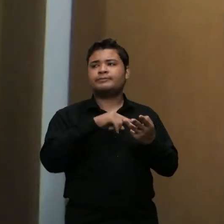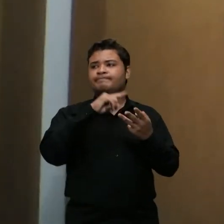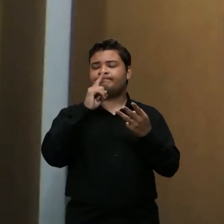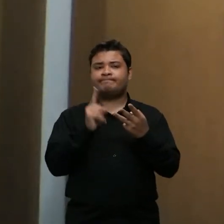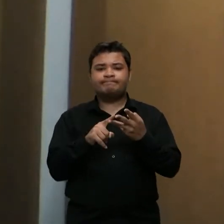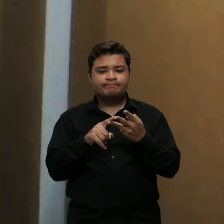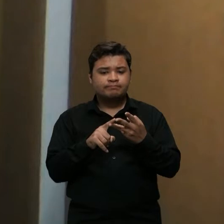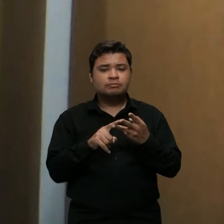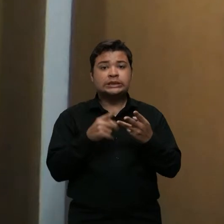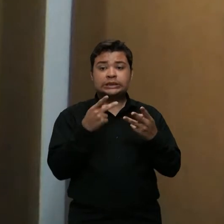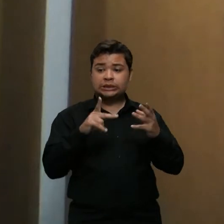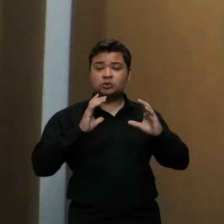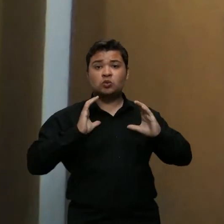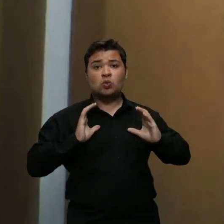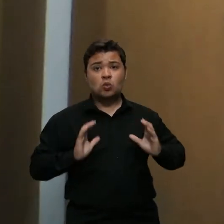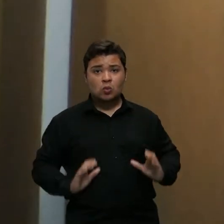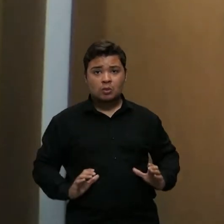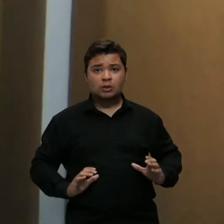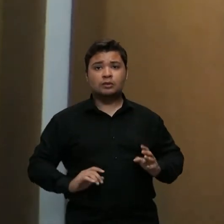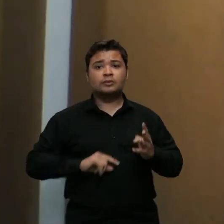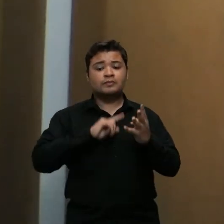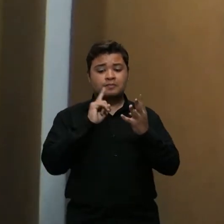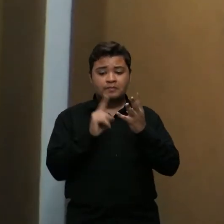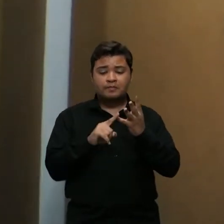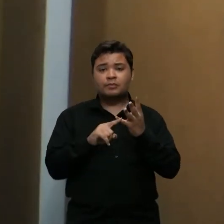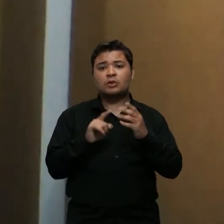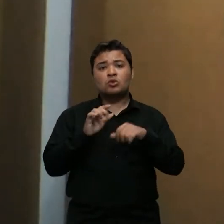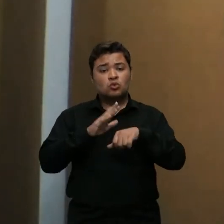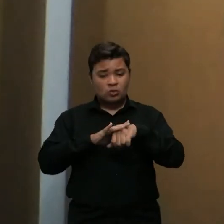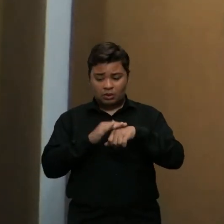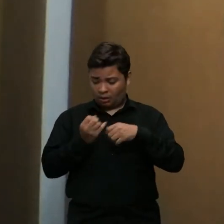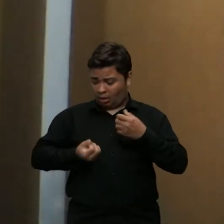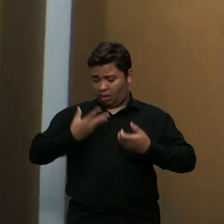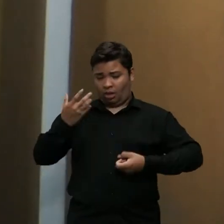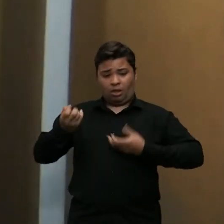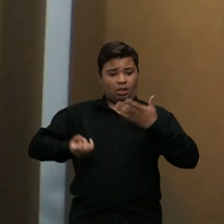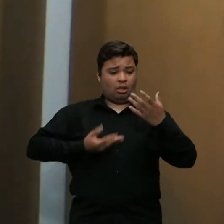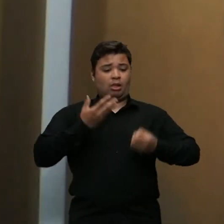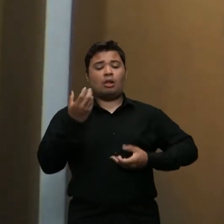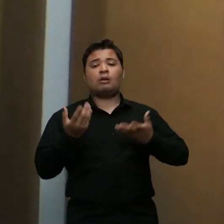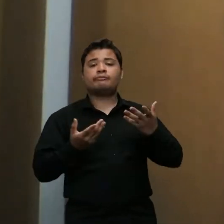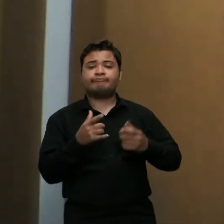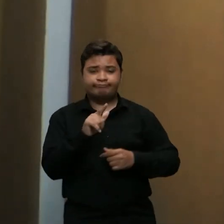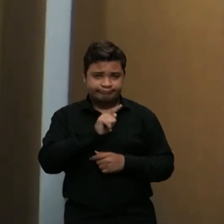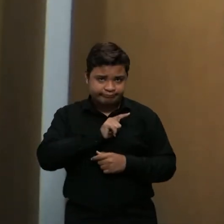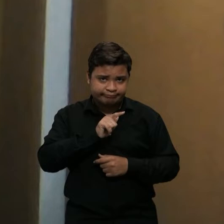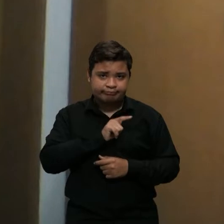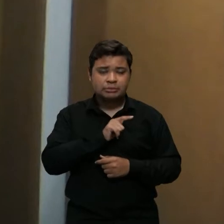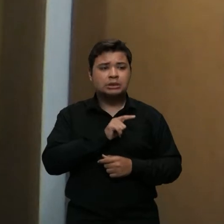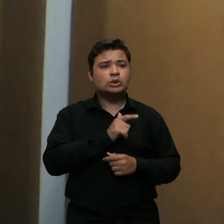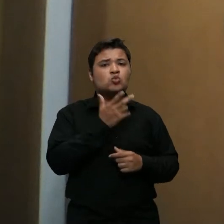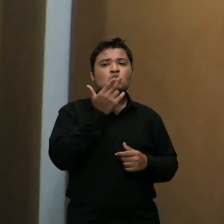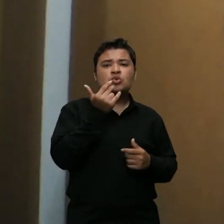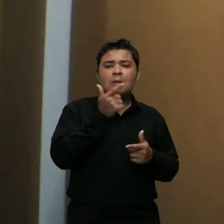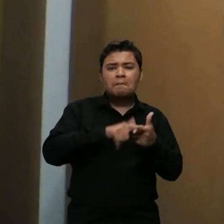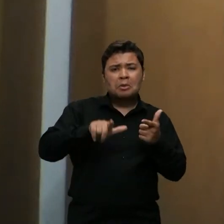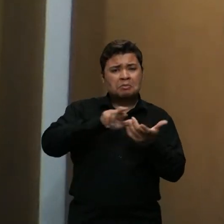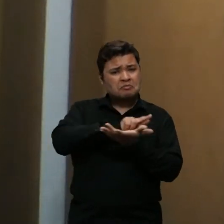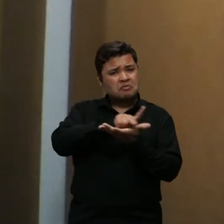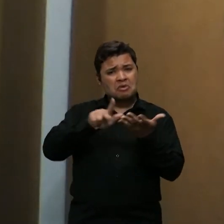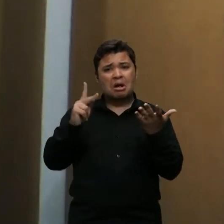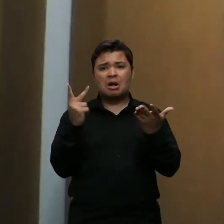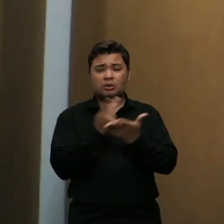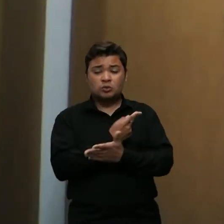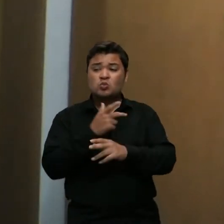repercussões de comportamento, desenvolvimento de outras doenças e outras carências nutricionais. Então, a fome,